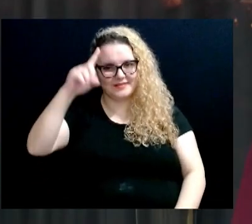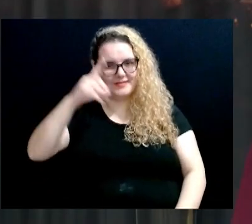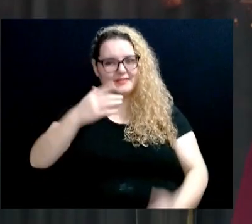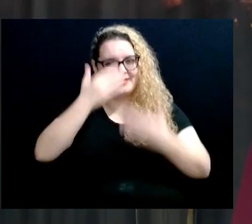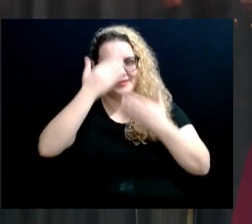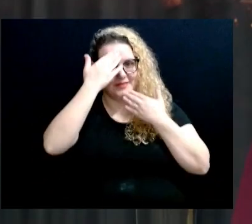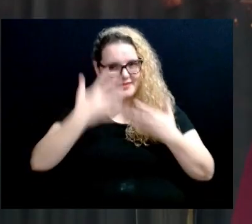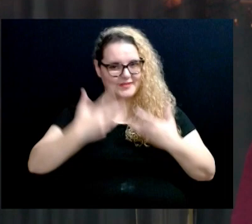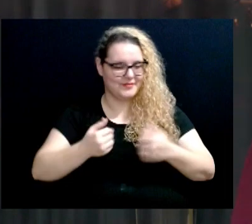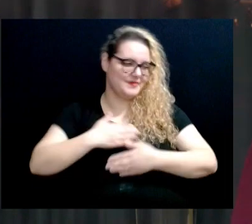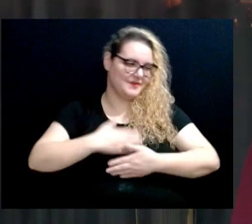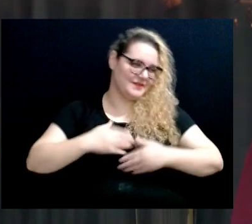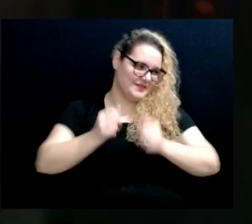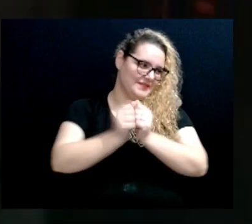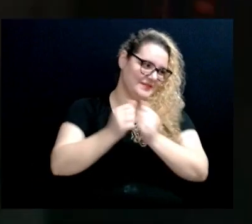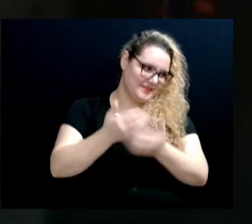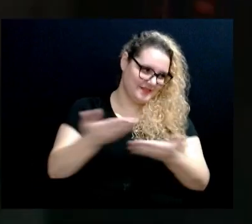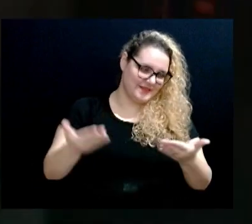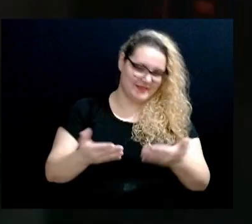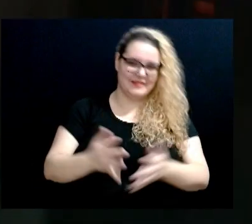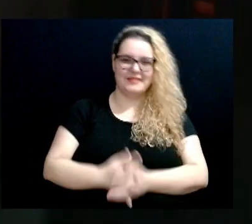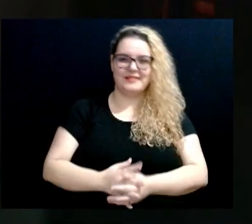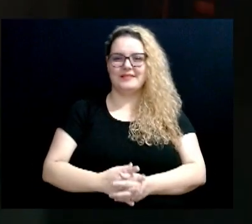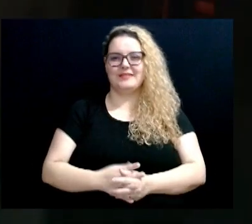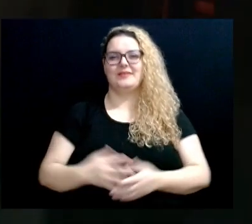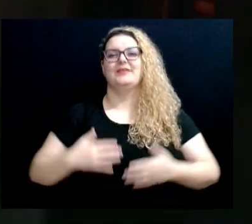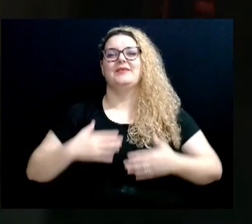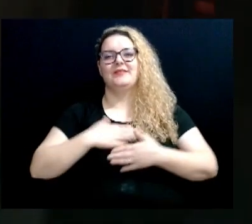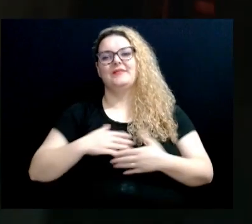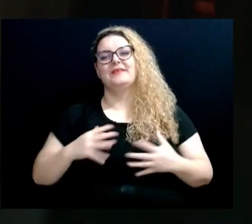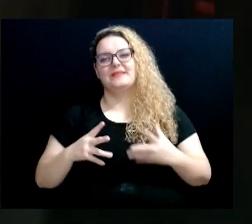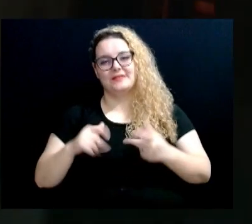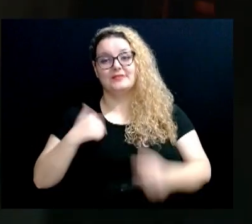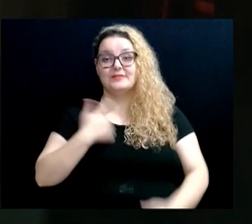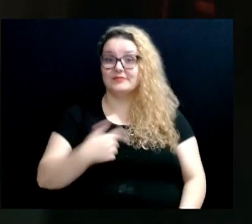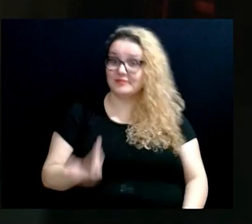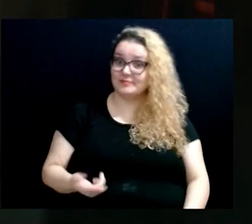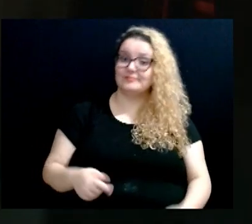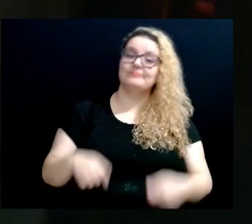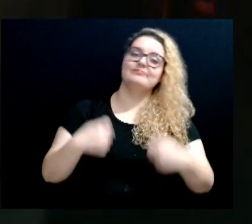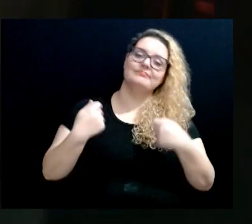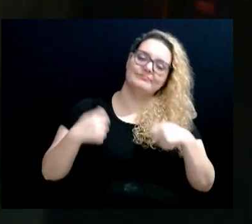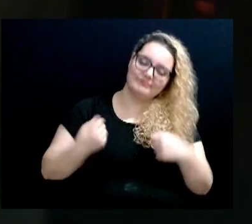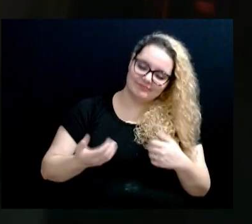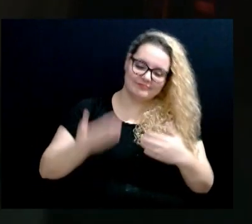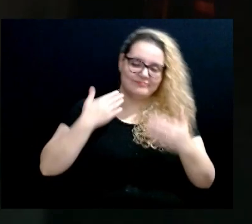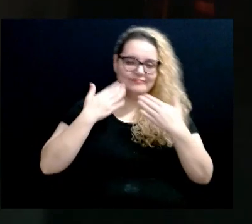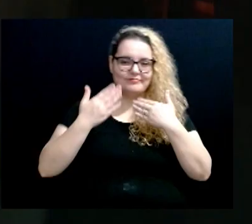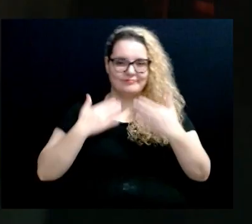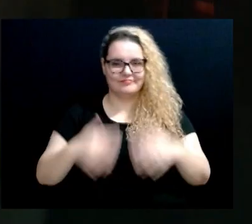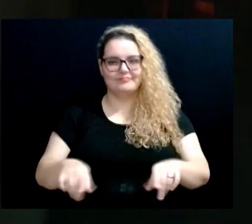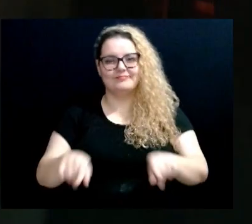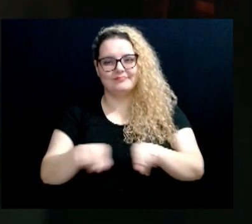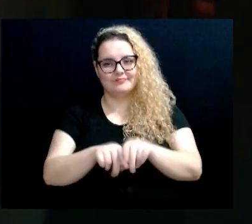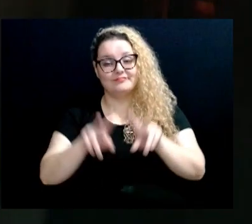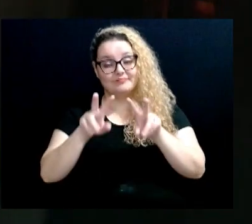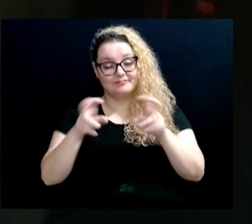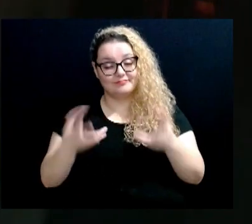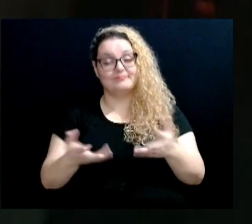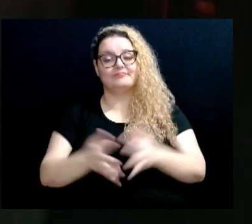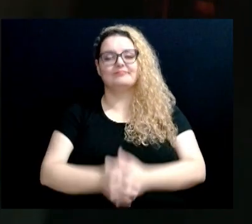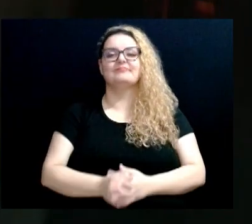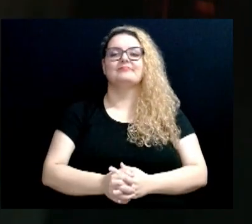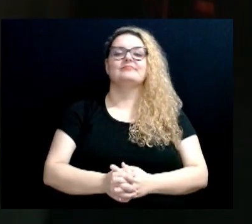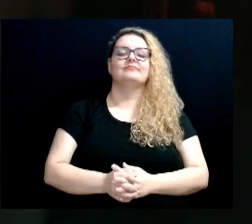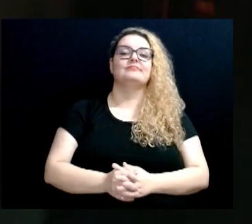estar aqui com vocês hoje. Prazer é todo nosso, porque precisamos conversar sobre isso. Olha só, para completar a